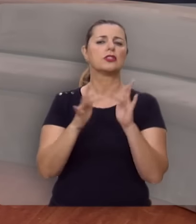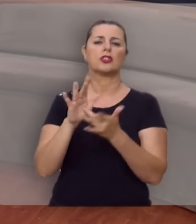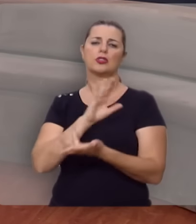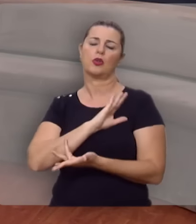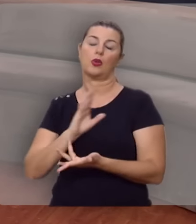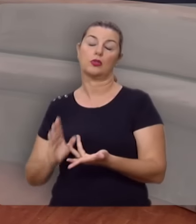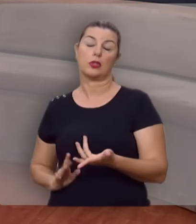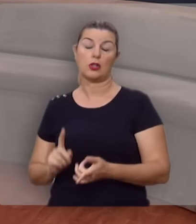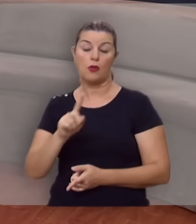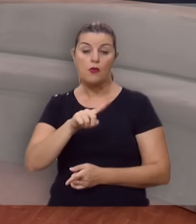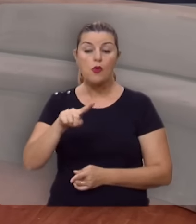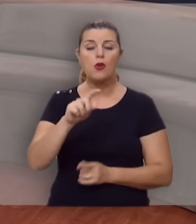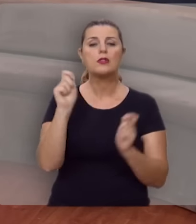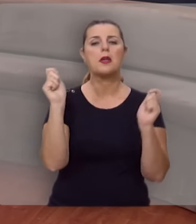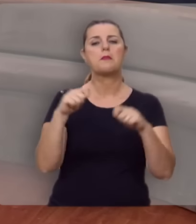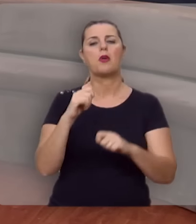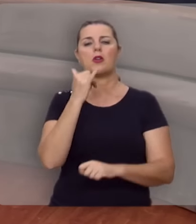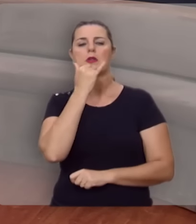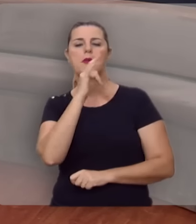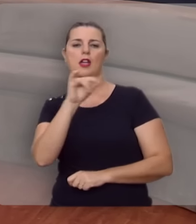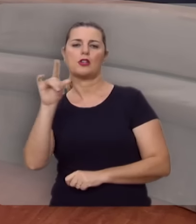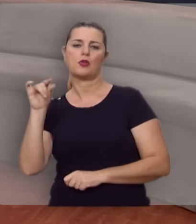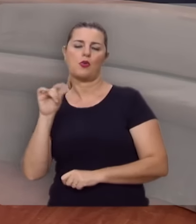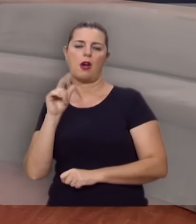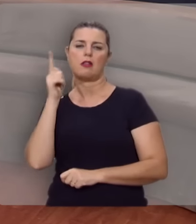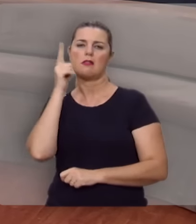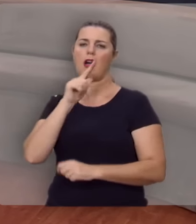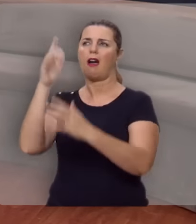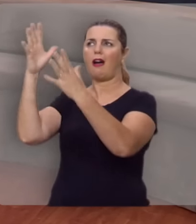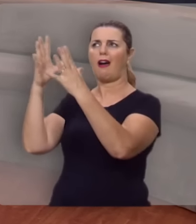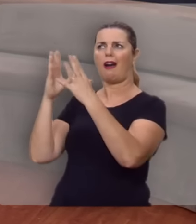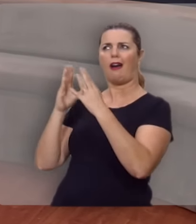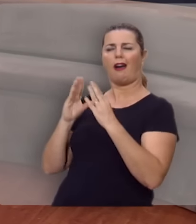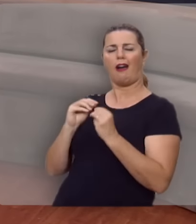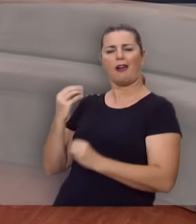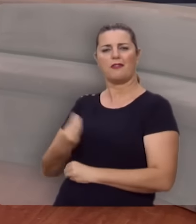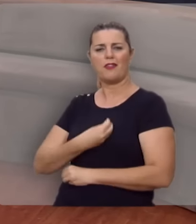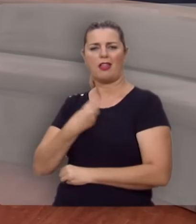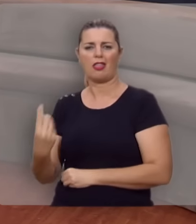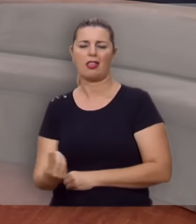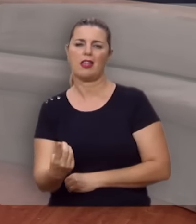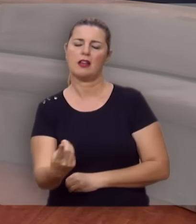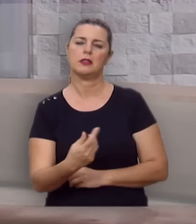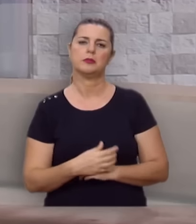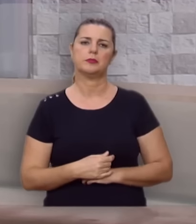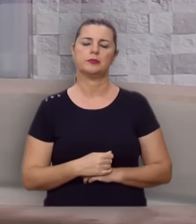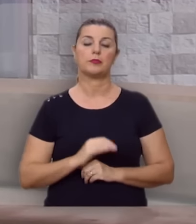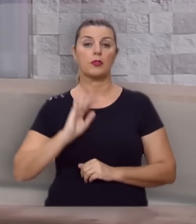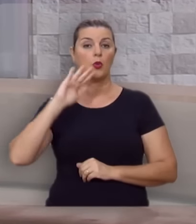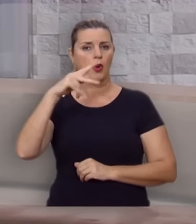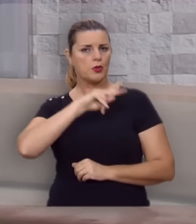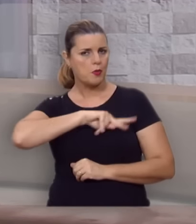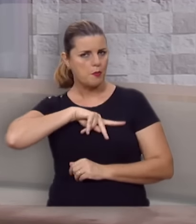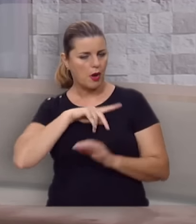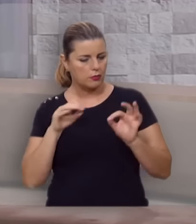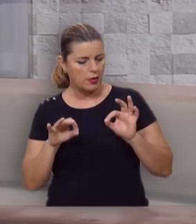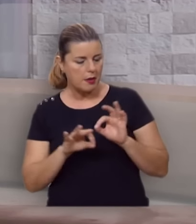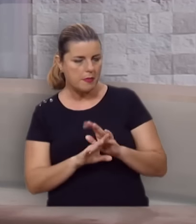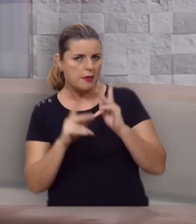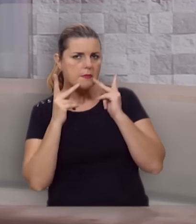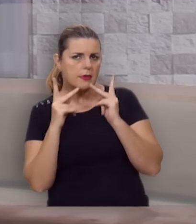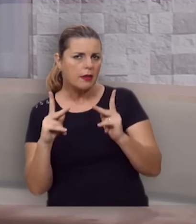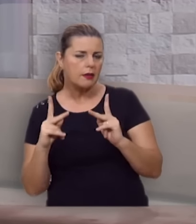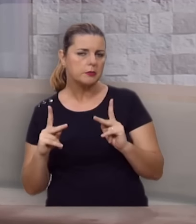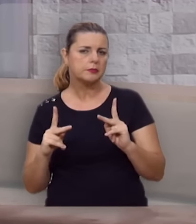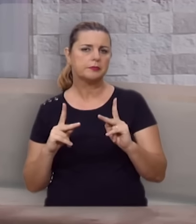Jesus Cristo para que você seja perdoado e receba dele a vida eterna. Quando Paulo termina de